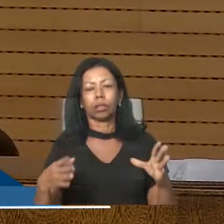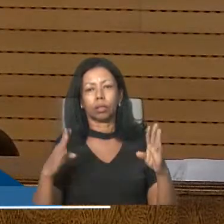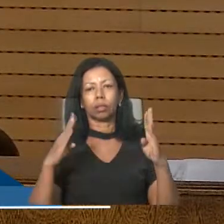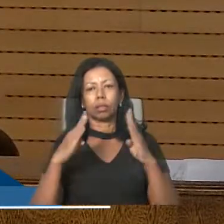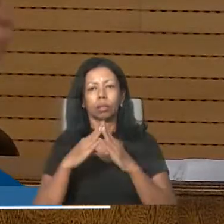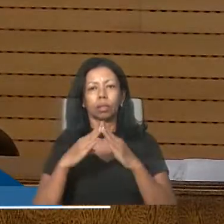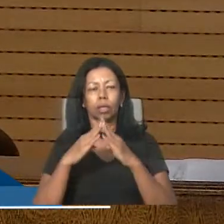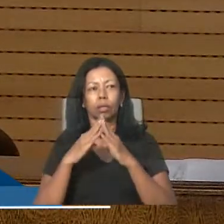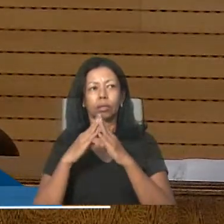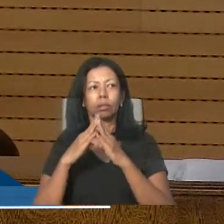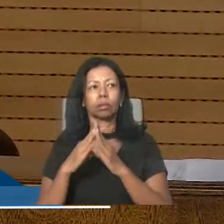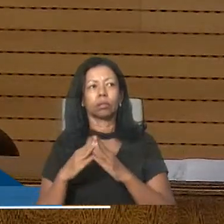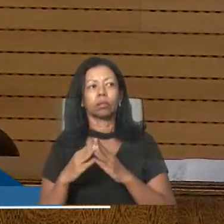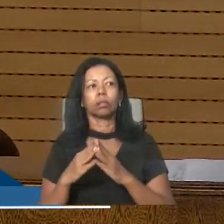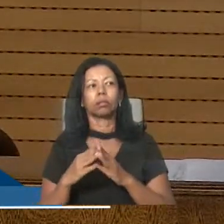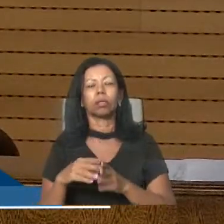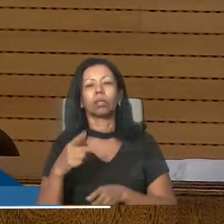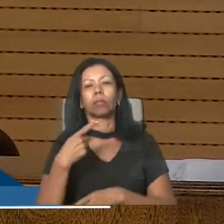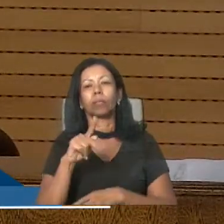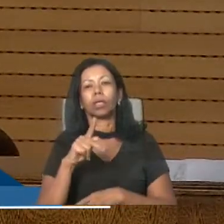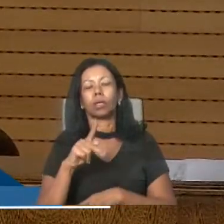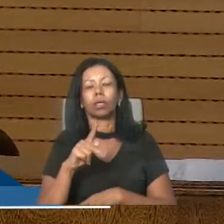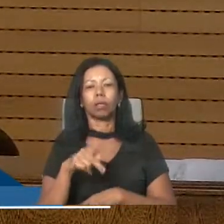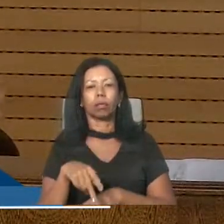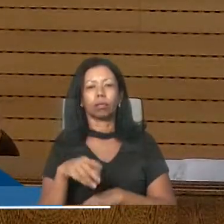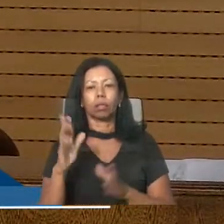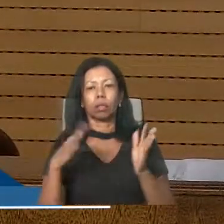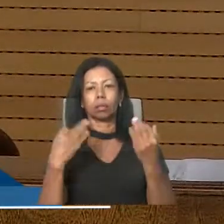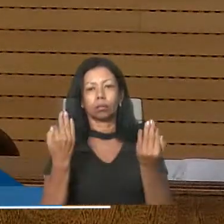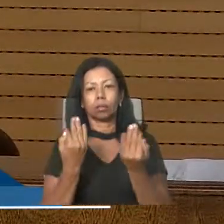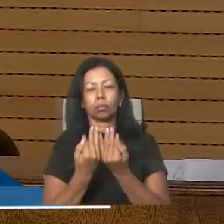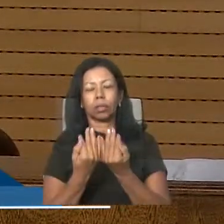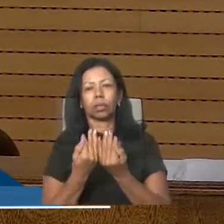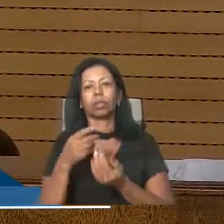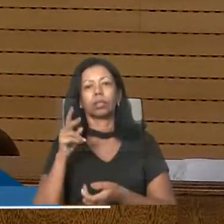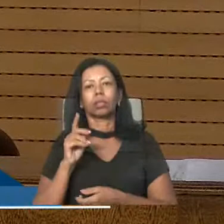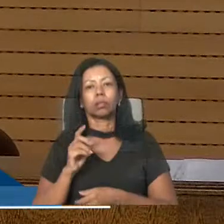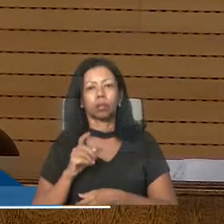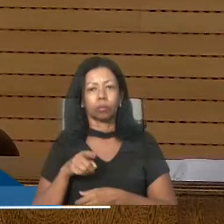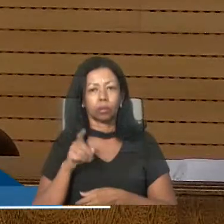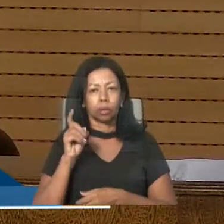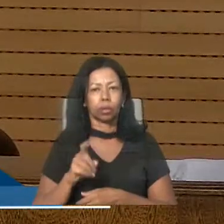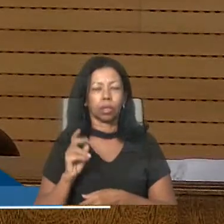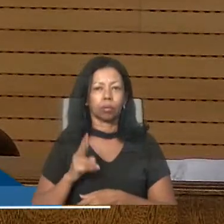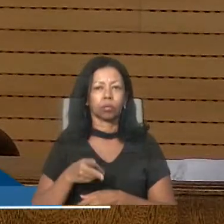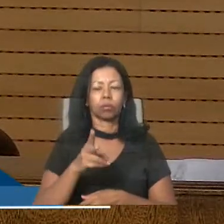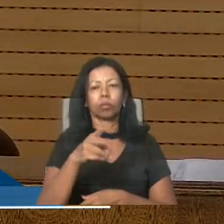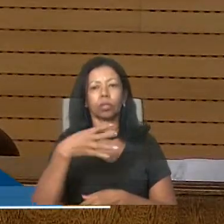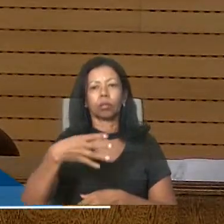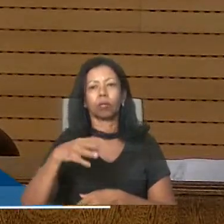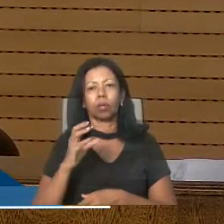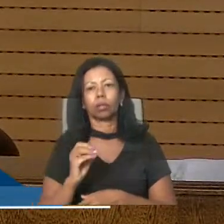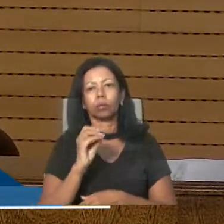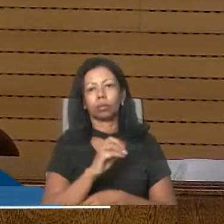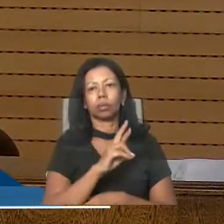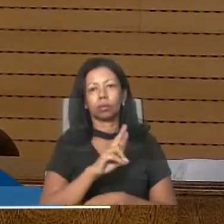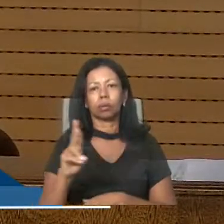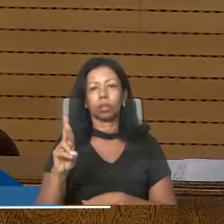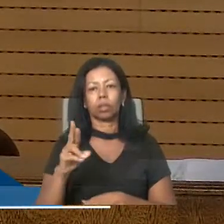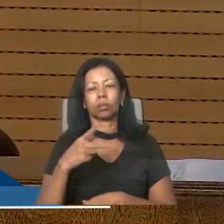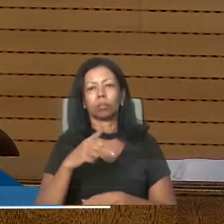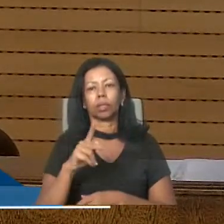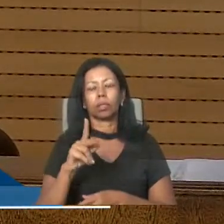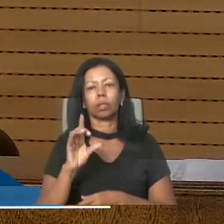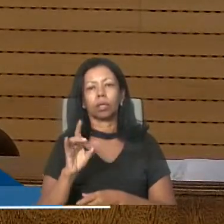unidades habitacionais para atendê-las. O benefício será mantido no valor de R$ 400,00 mensais destinado a